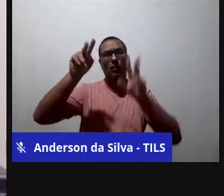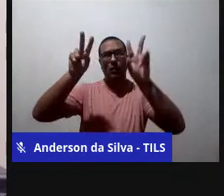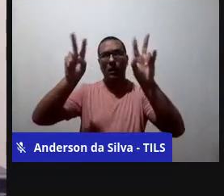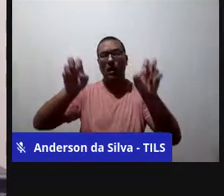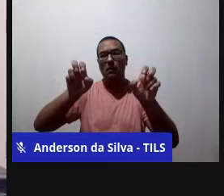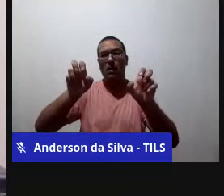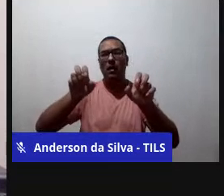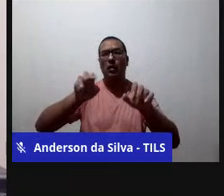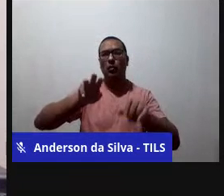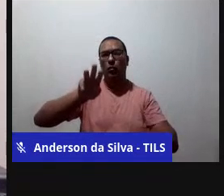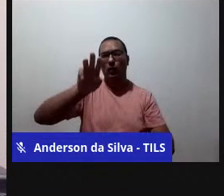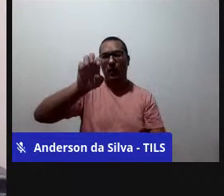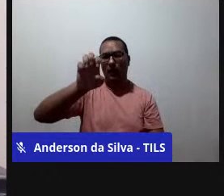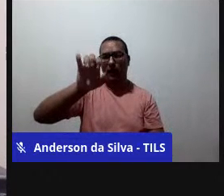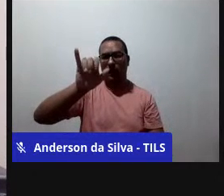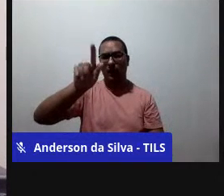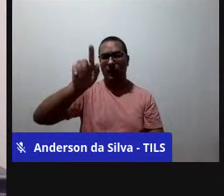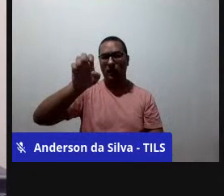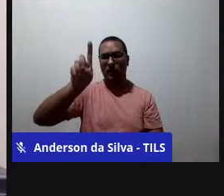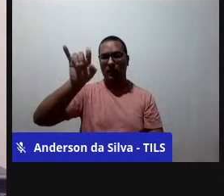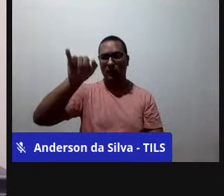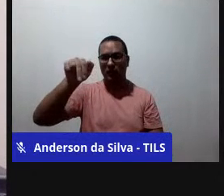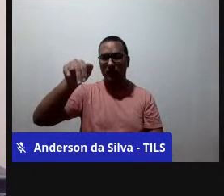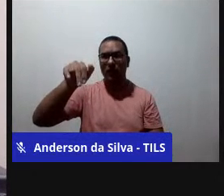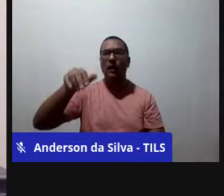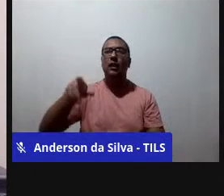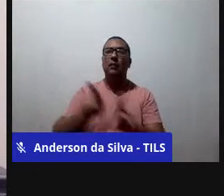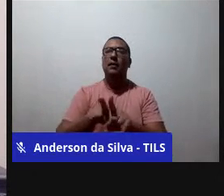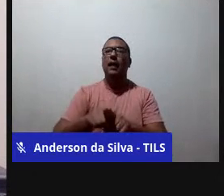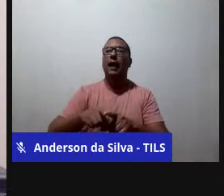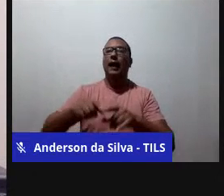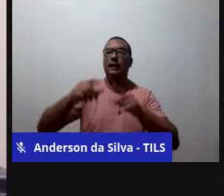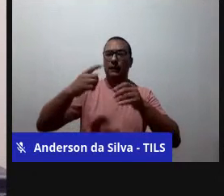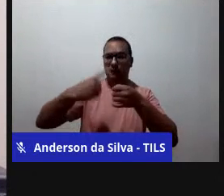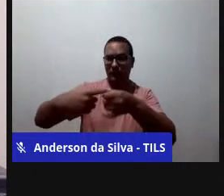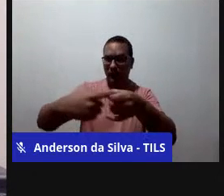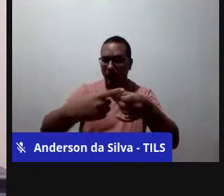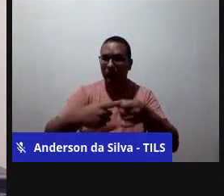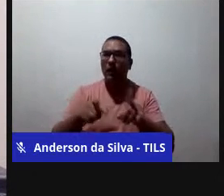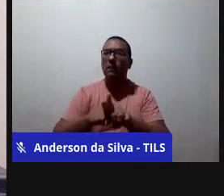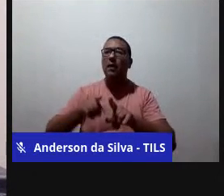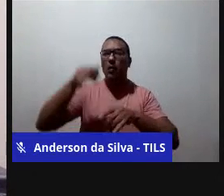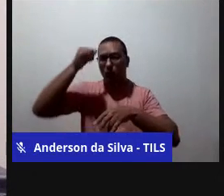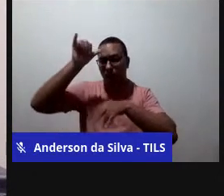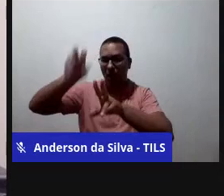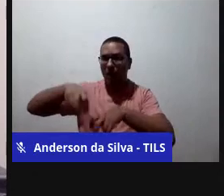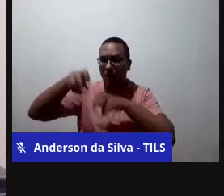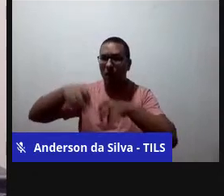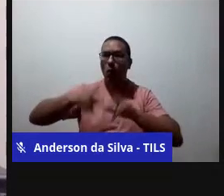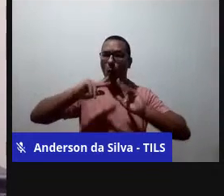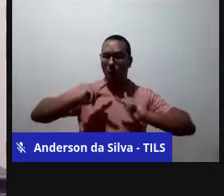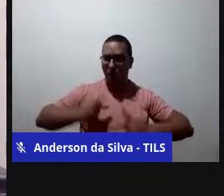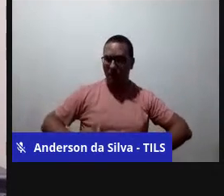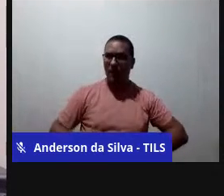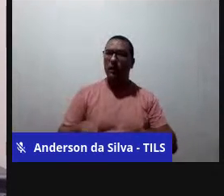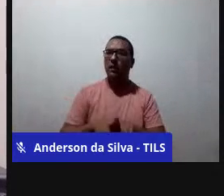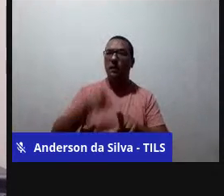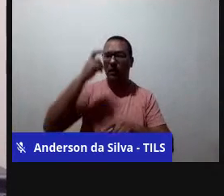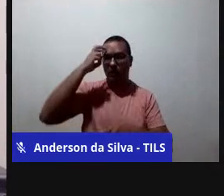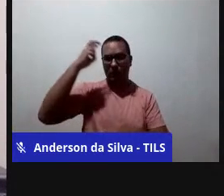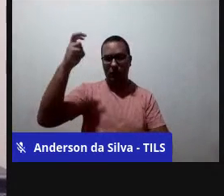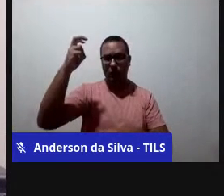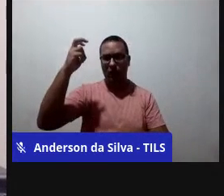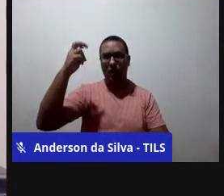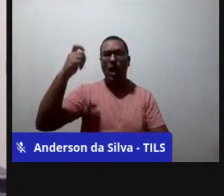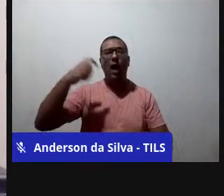EGIDIM, né, de ter cidade e campo mais humano e mais inteligente. Então, eu fiz